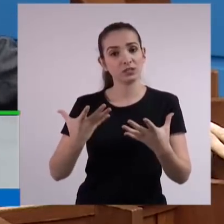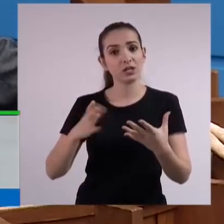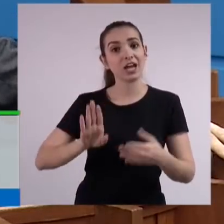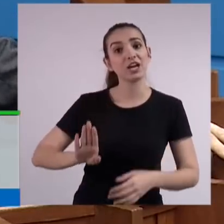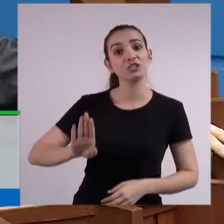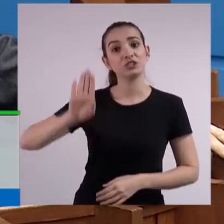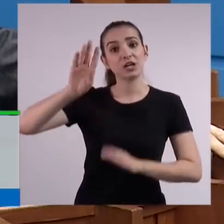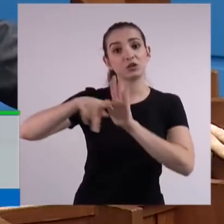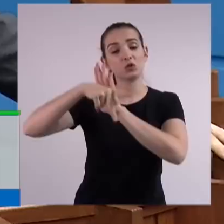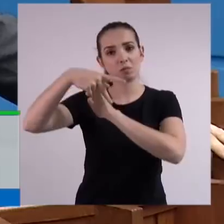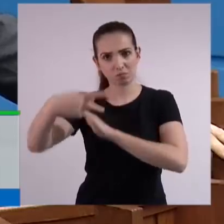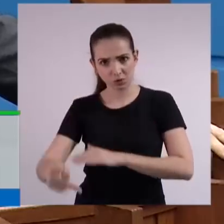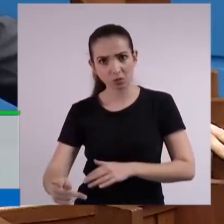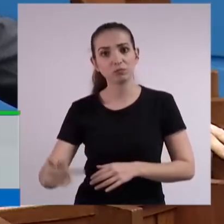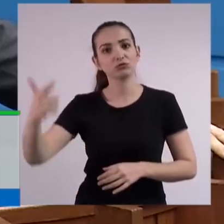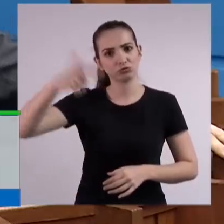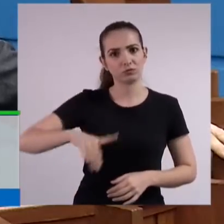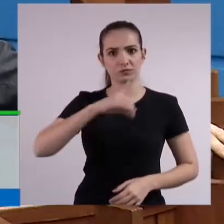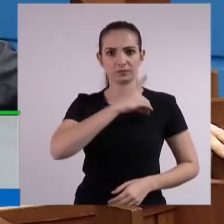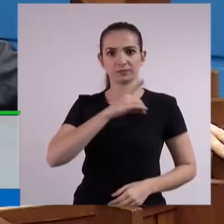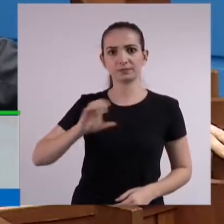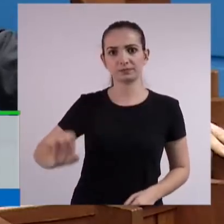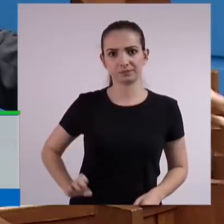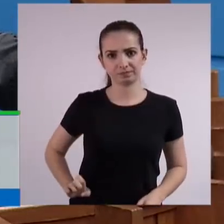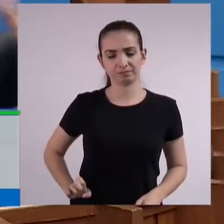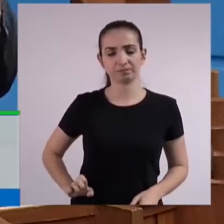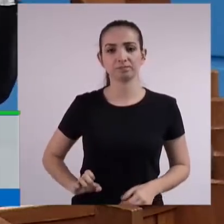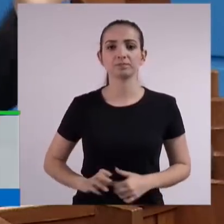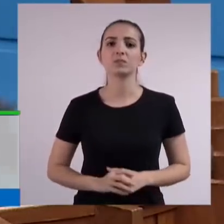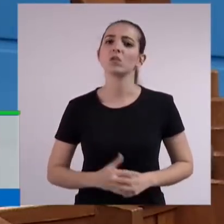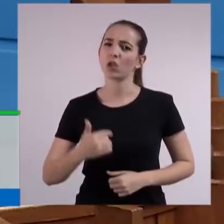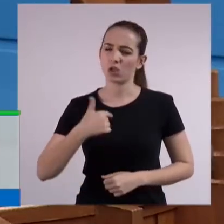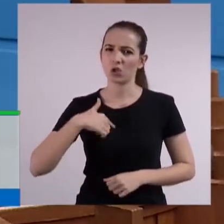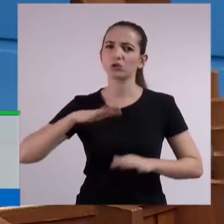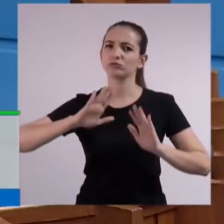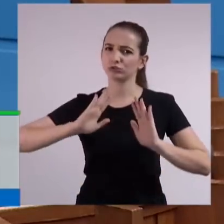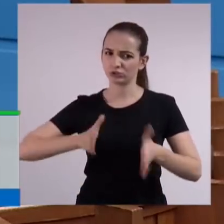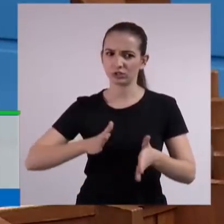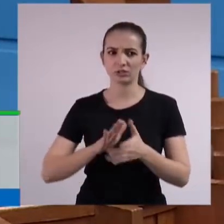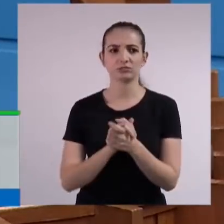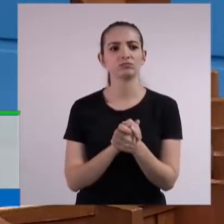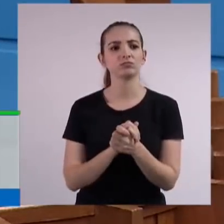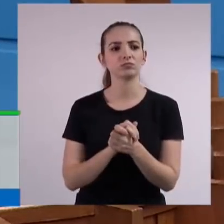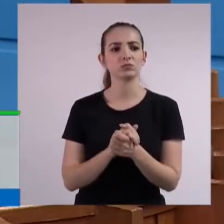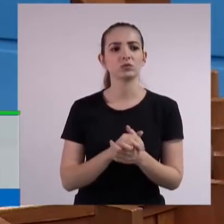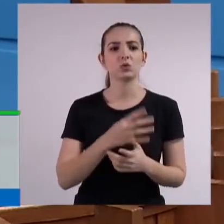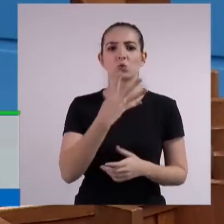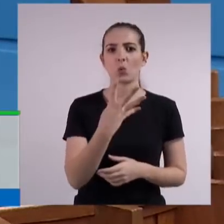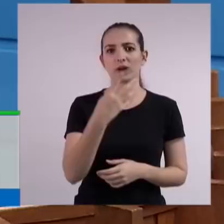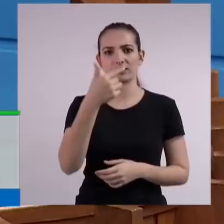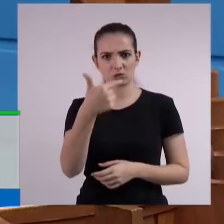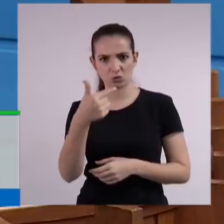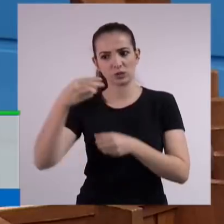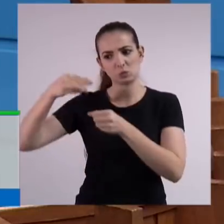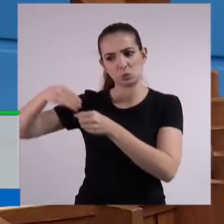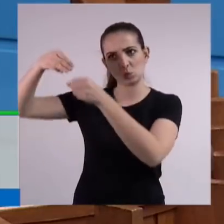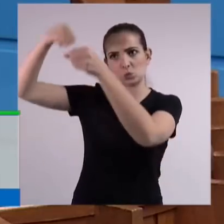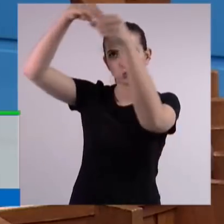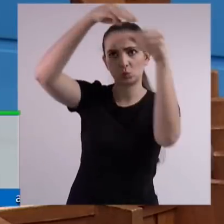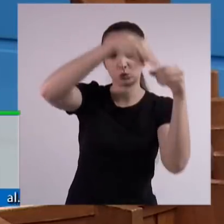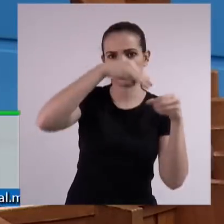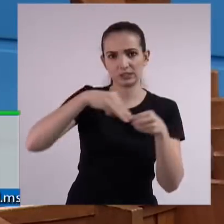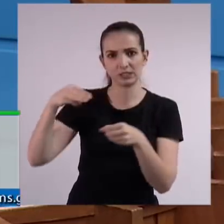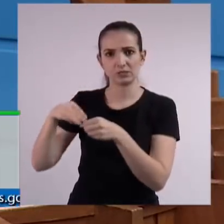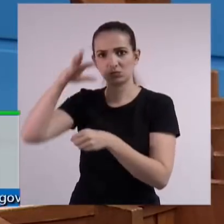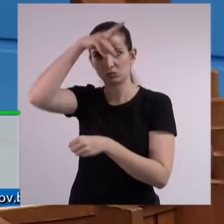à reeleição como deputado estadual. Já percorri os 42 municípios com os